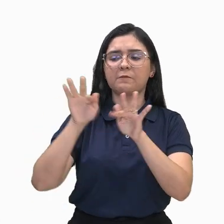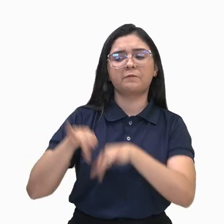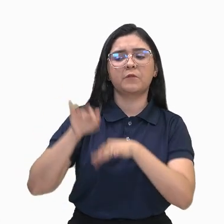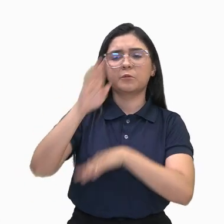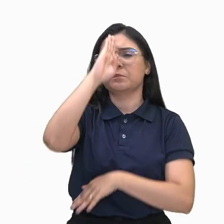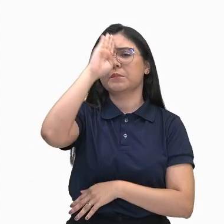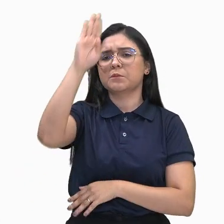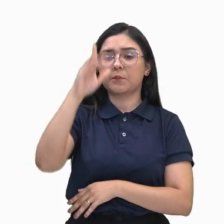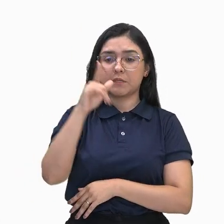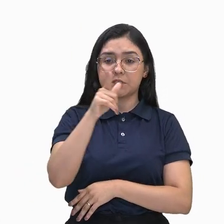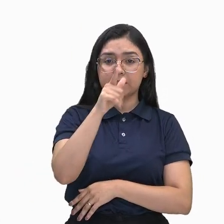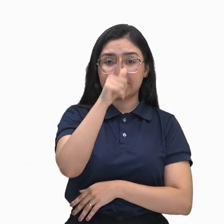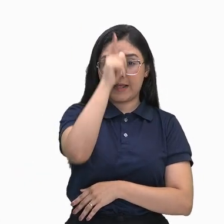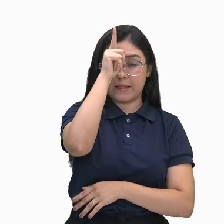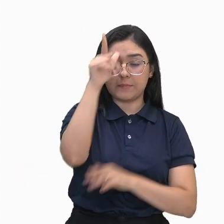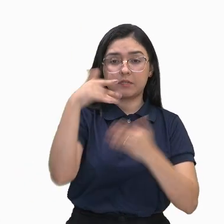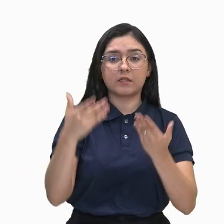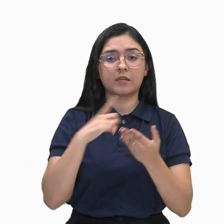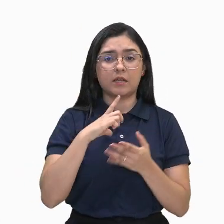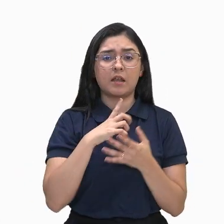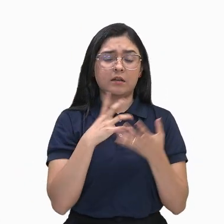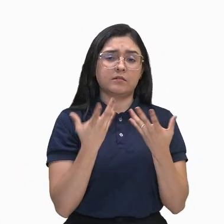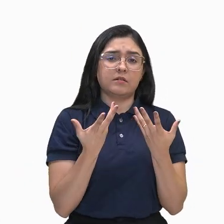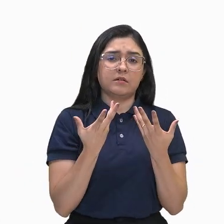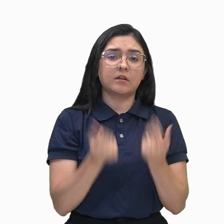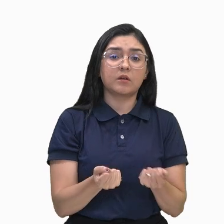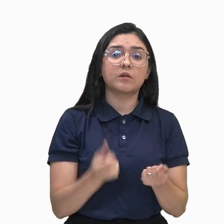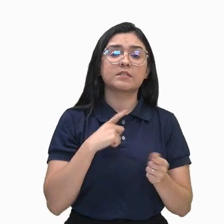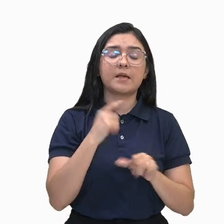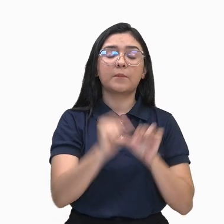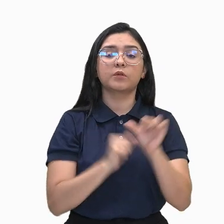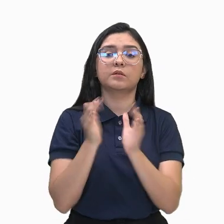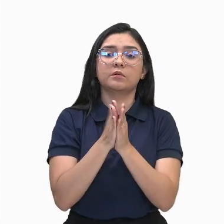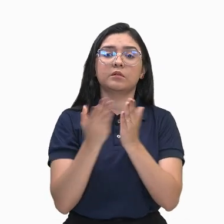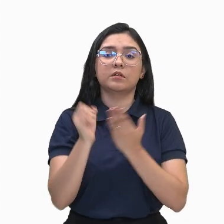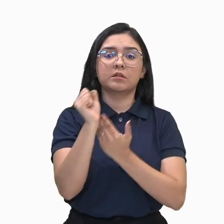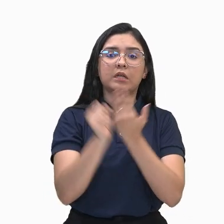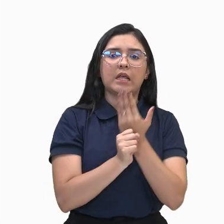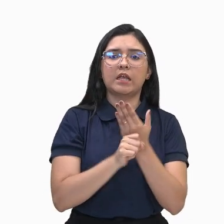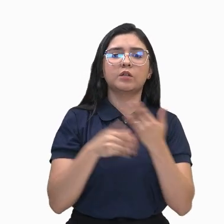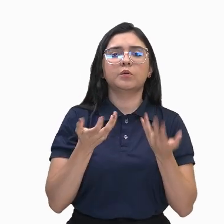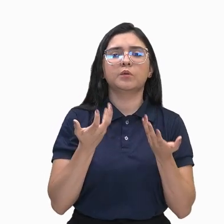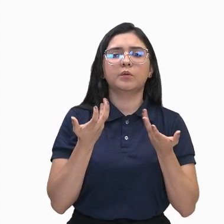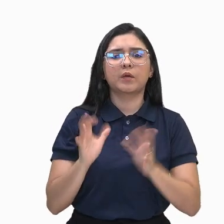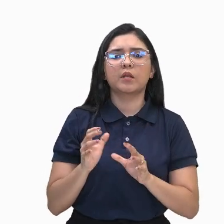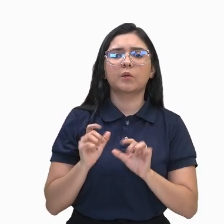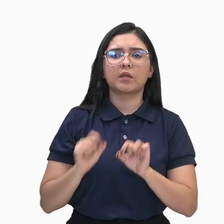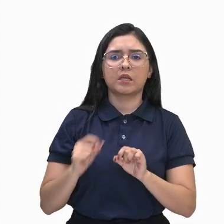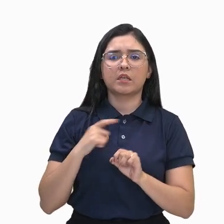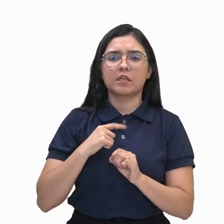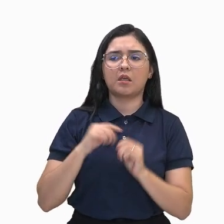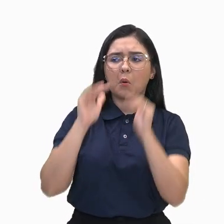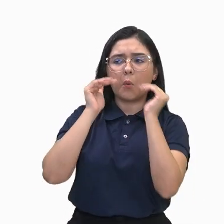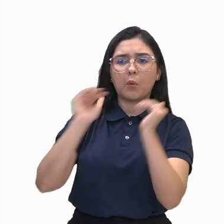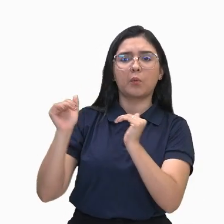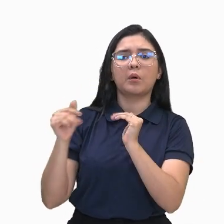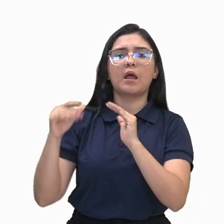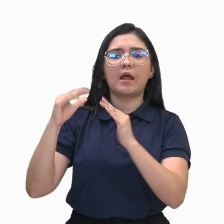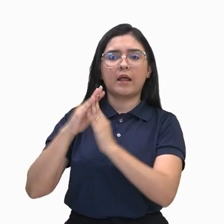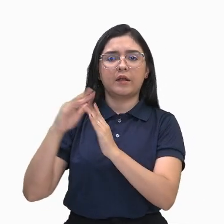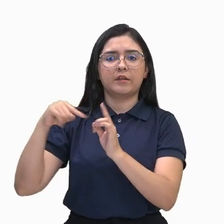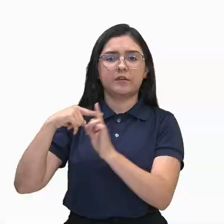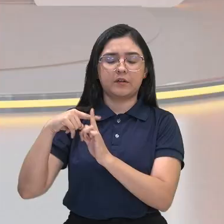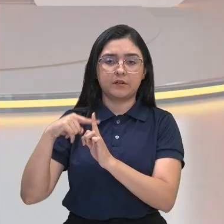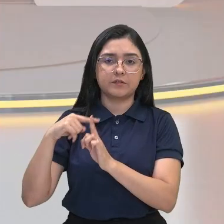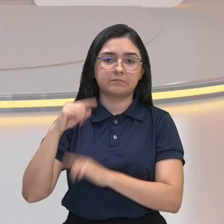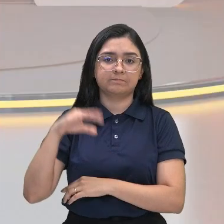principalmente ali da Alemanha, que aderiam a essa reforma justamente porque não queriam se sobrepor à autoridade também da